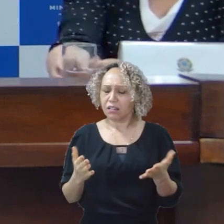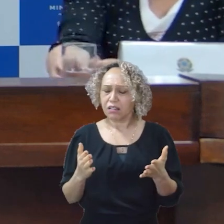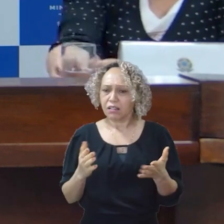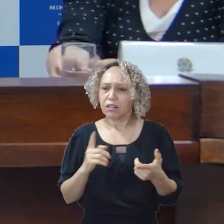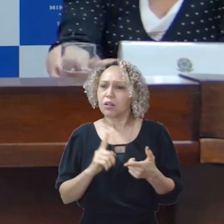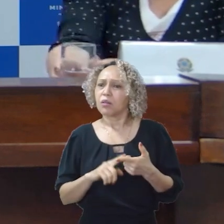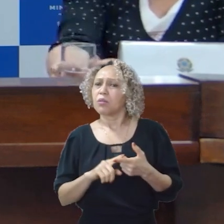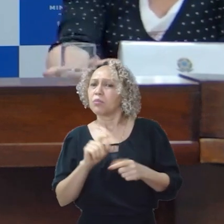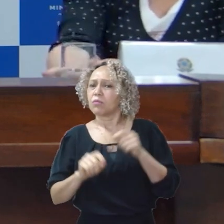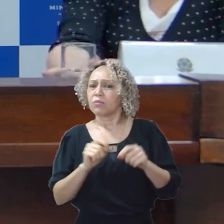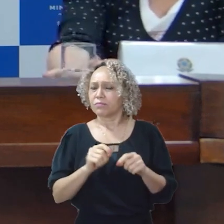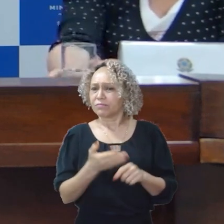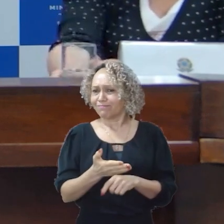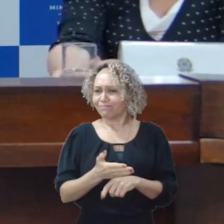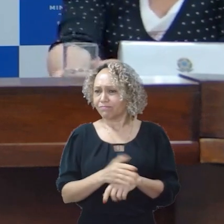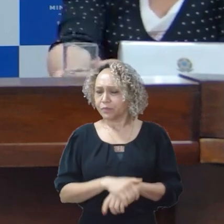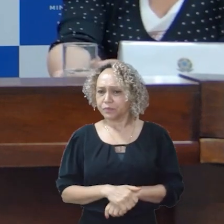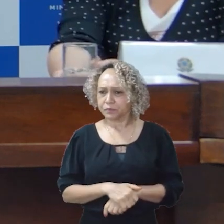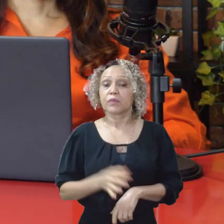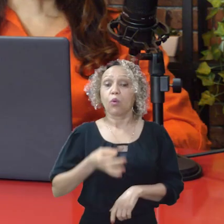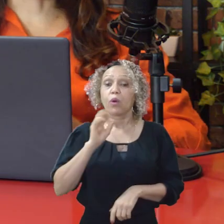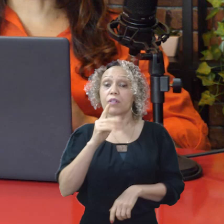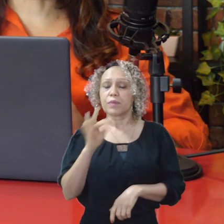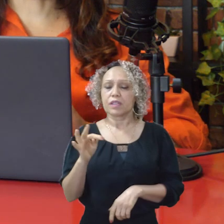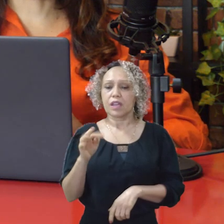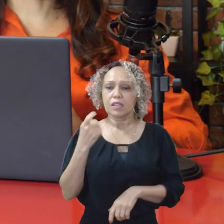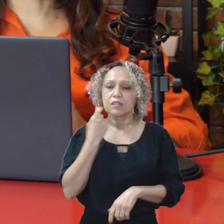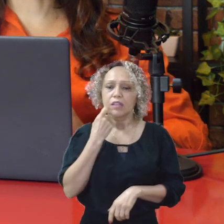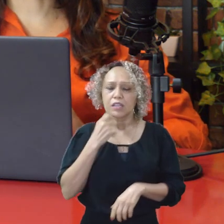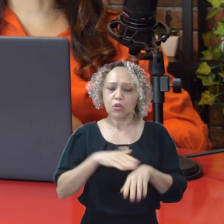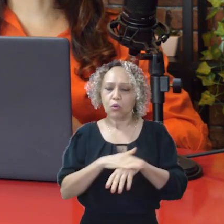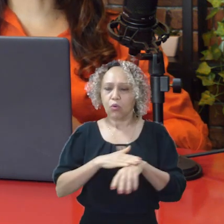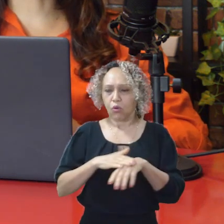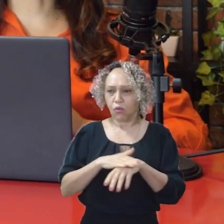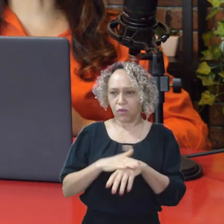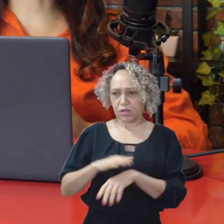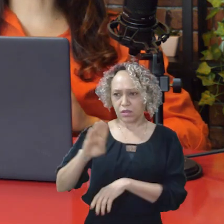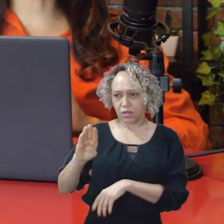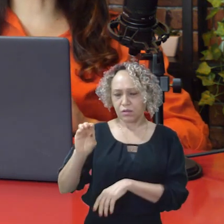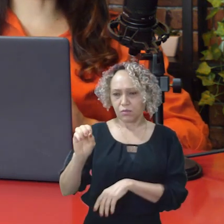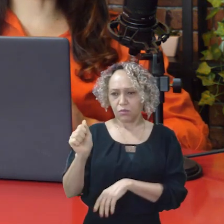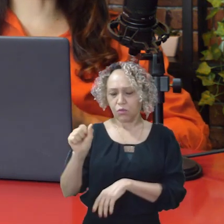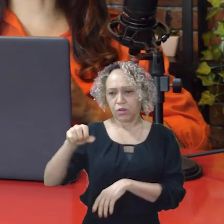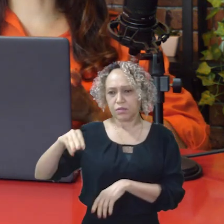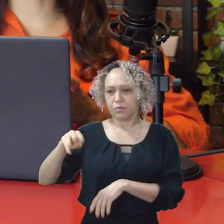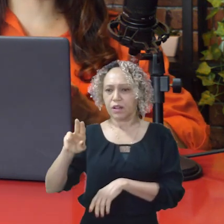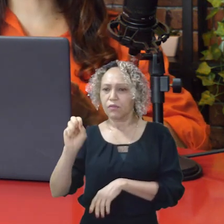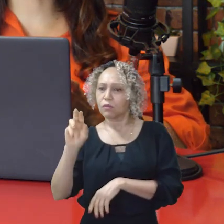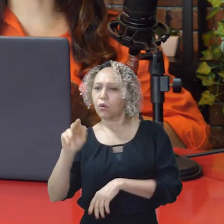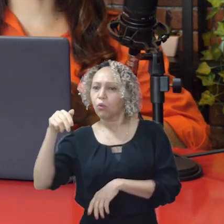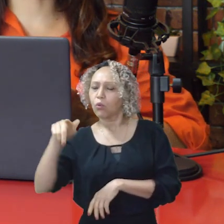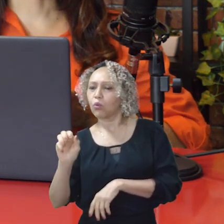garantia. Até porque não resolveria absolutamente nada. O Café PT dessa sexta conversou com Boas Mavangu,